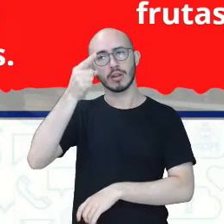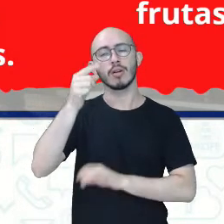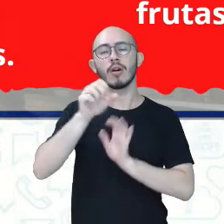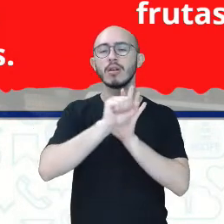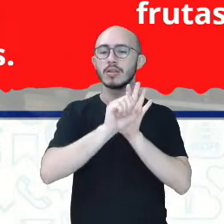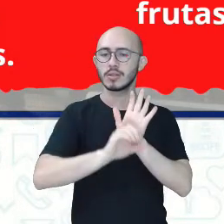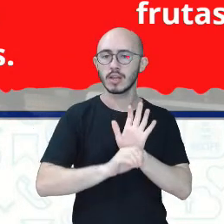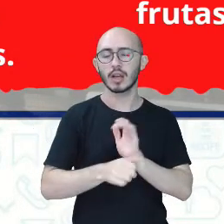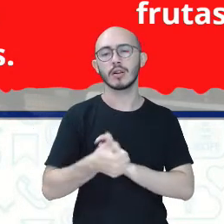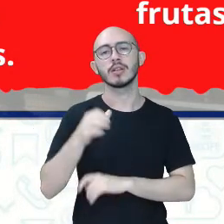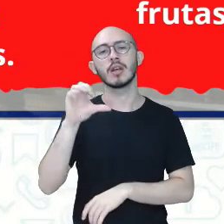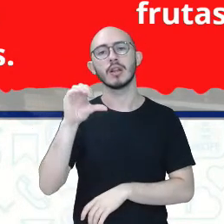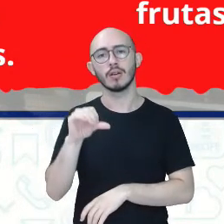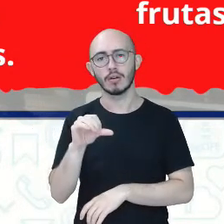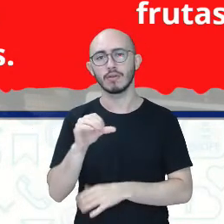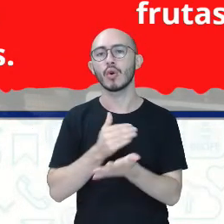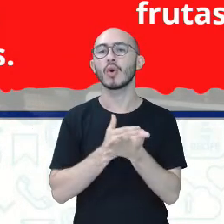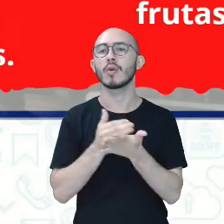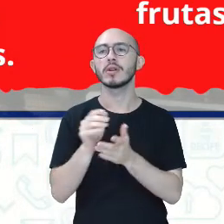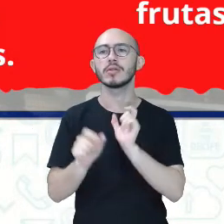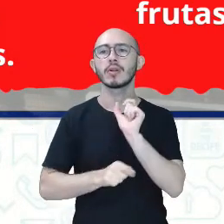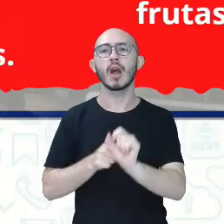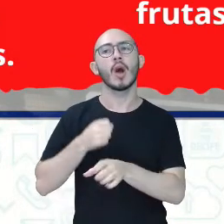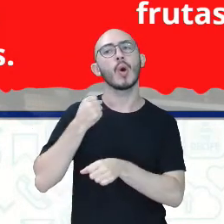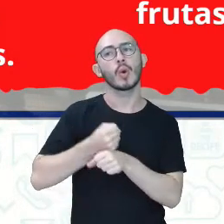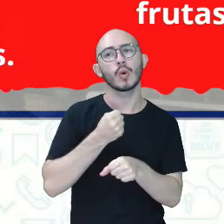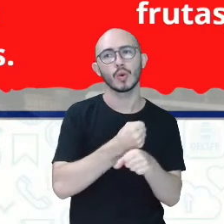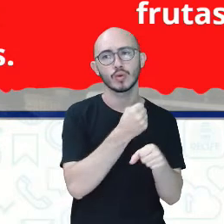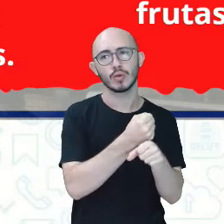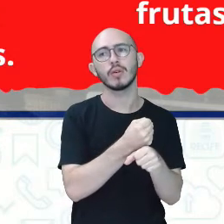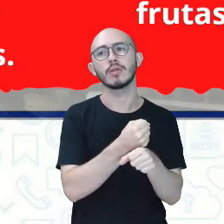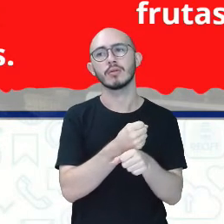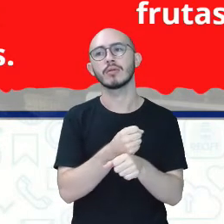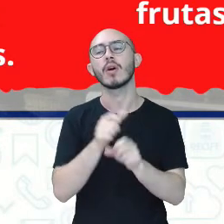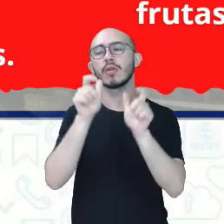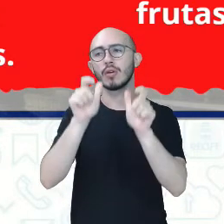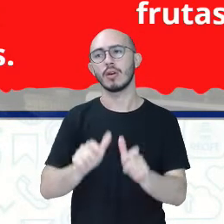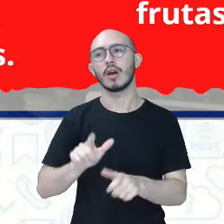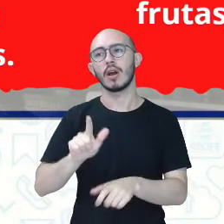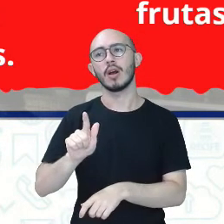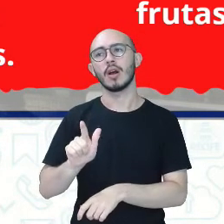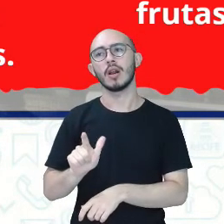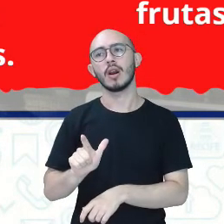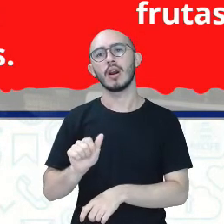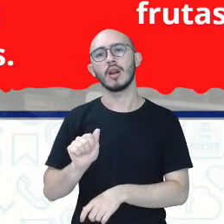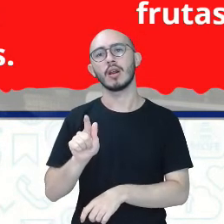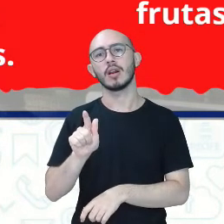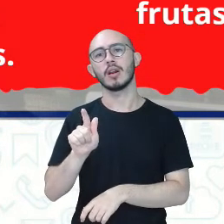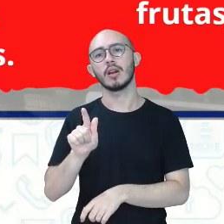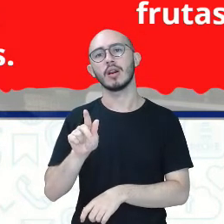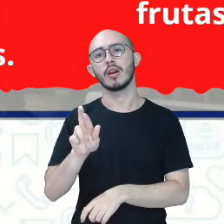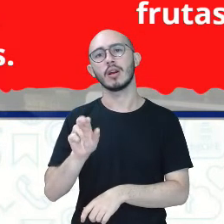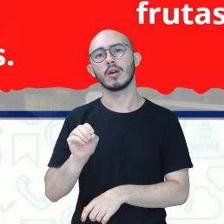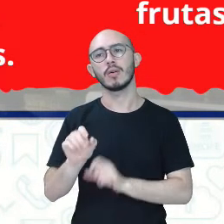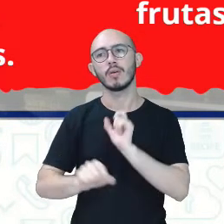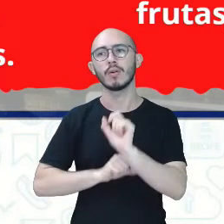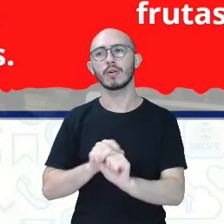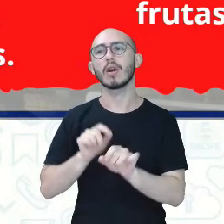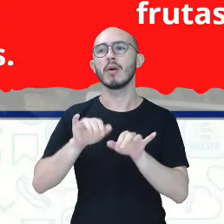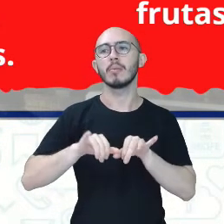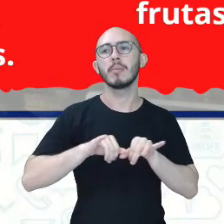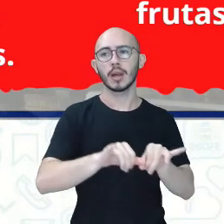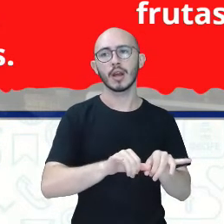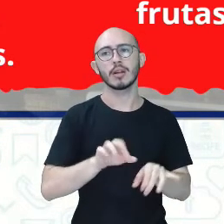século XIX, no começo do século, a construção no largo ali, na região do mercado, né, o mercado da Ribeira do